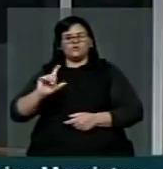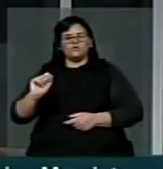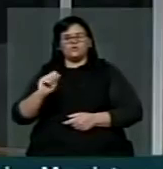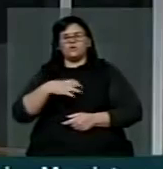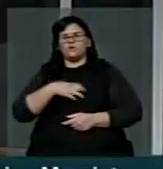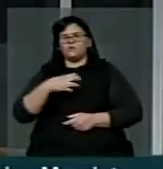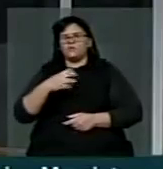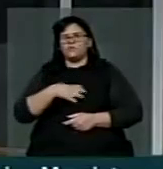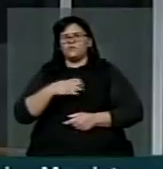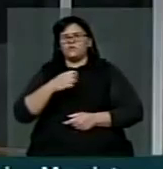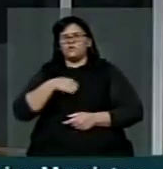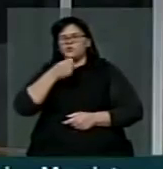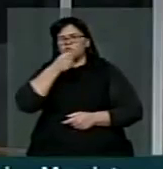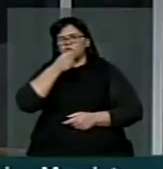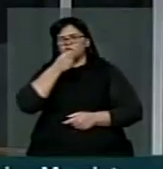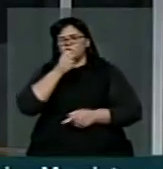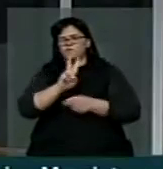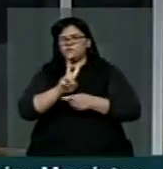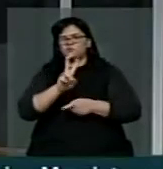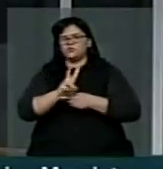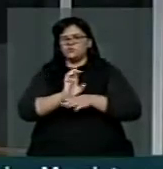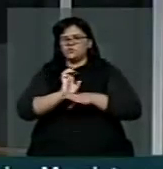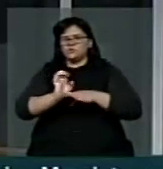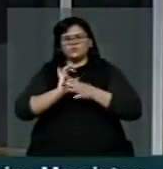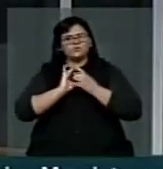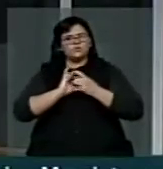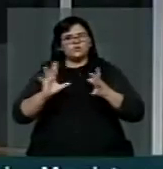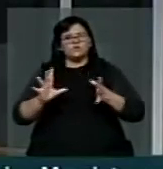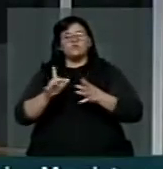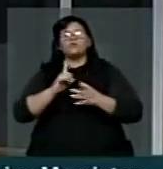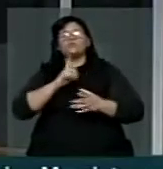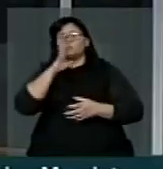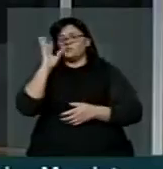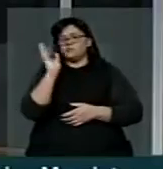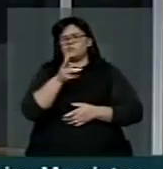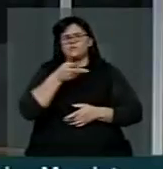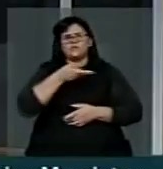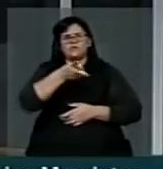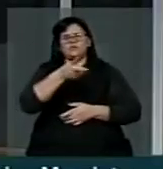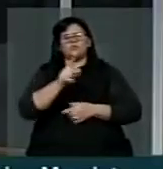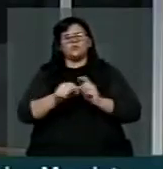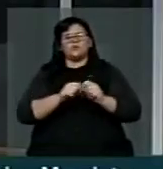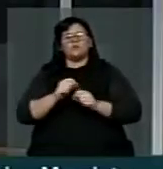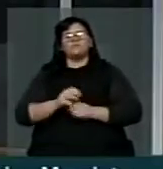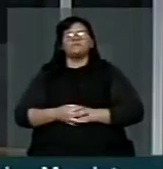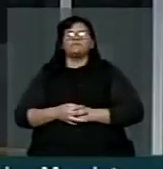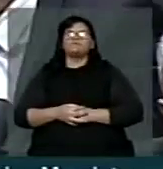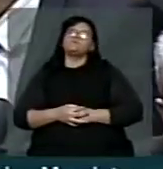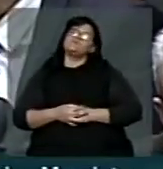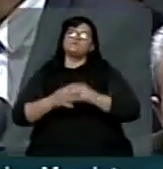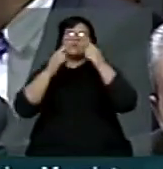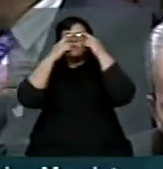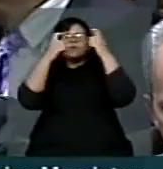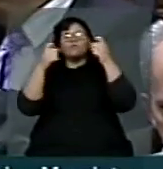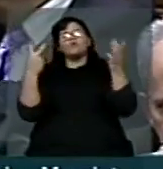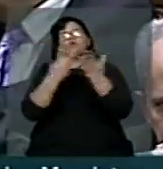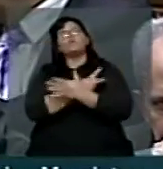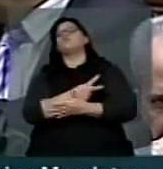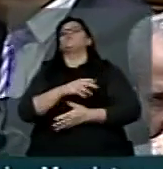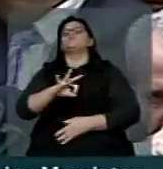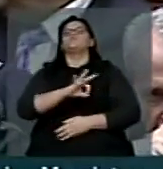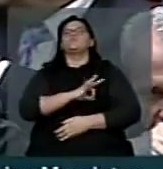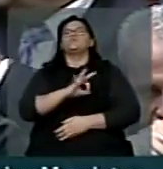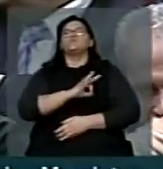jornalista, defensor do Estado laico, que denunciava com convicção, vejam só, a violência